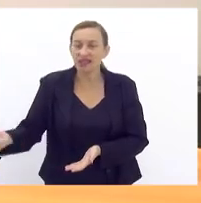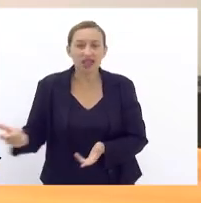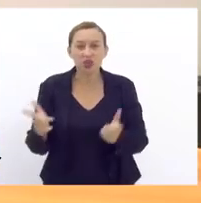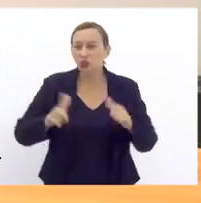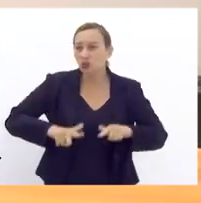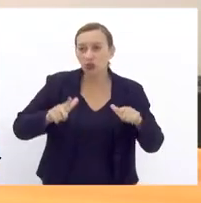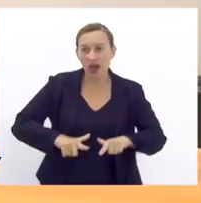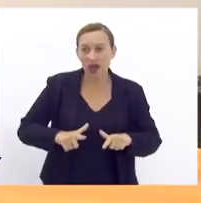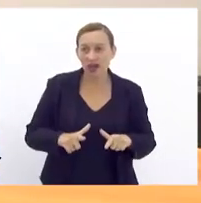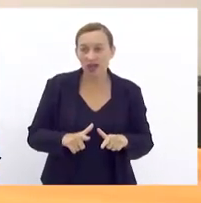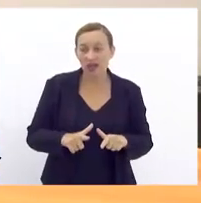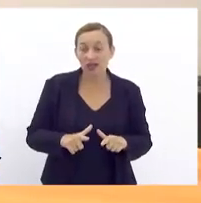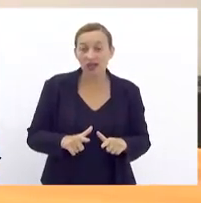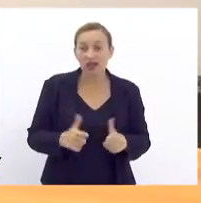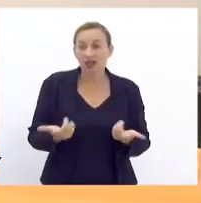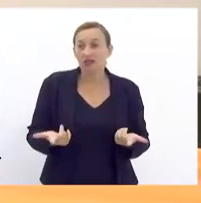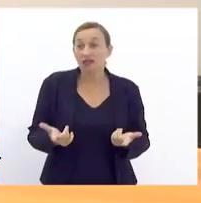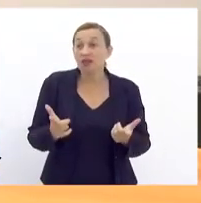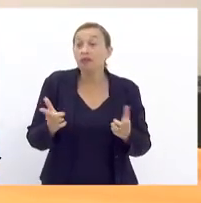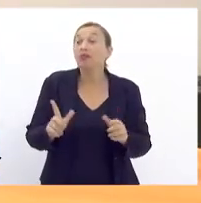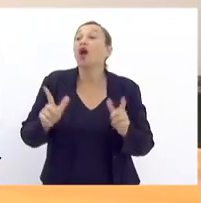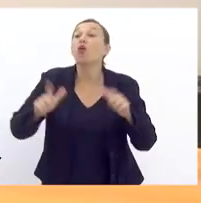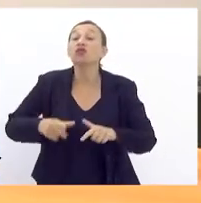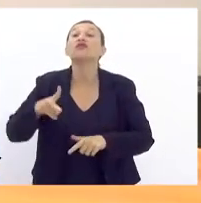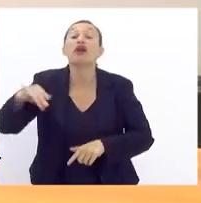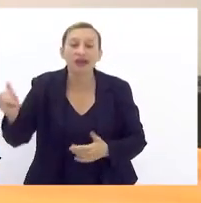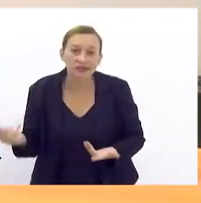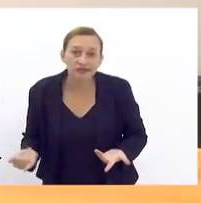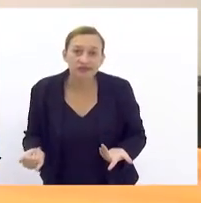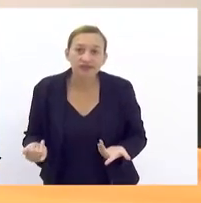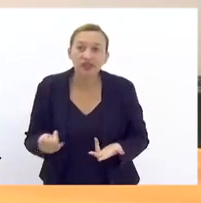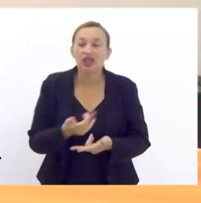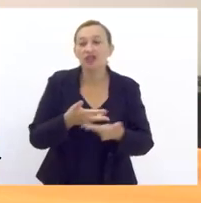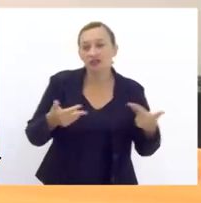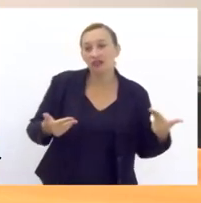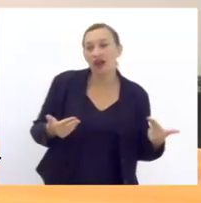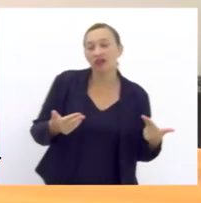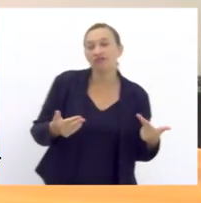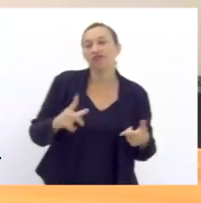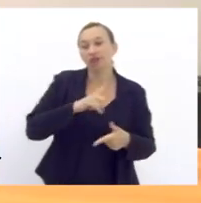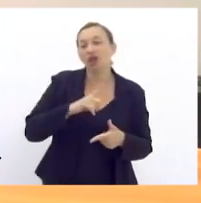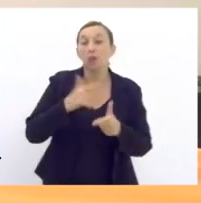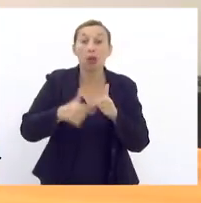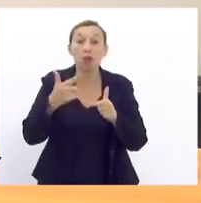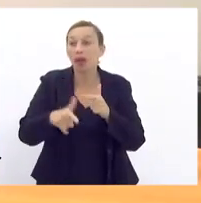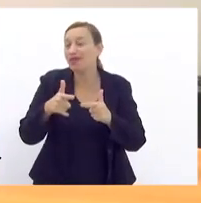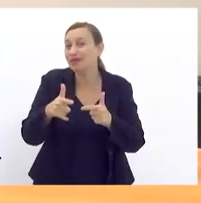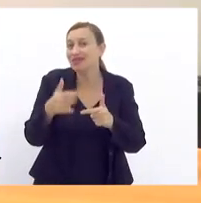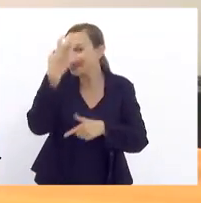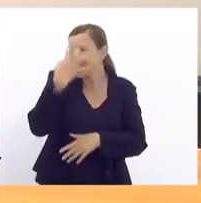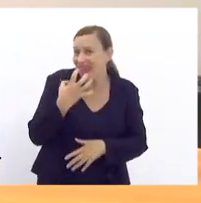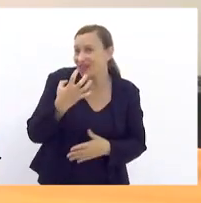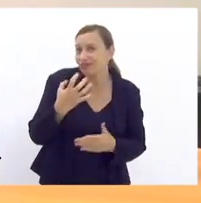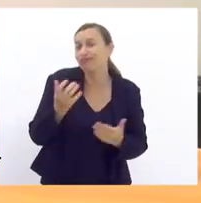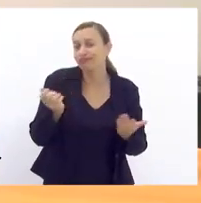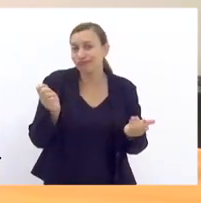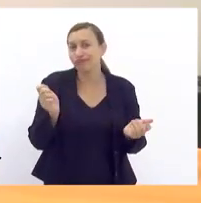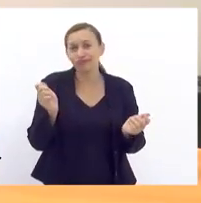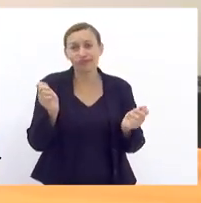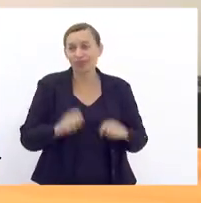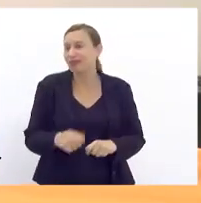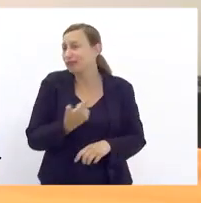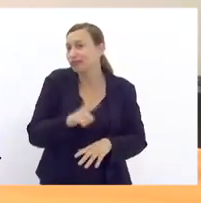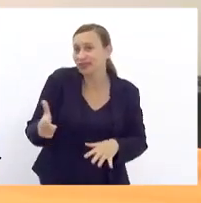e para onde que essas pessoas vão e muitos têm problemas sérios né não tem capacidade de